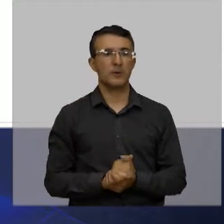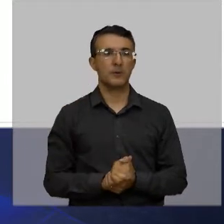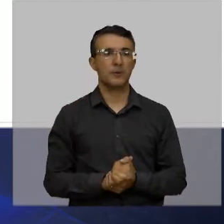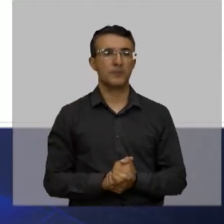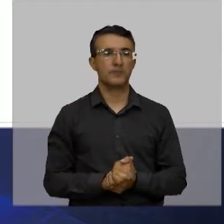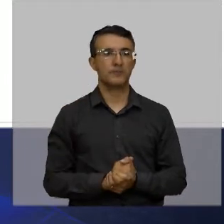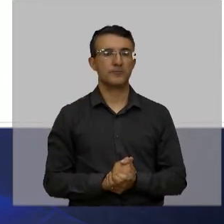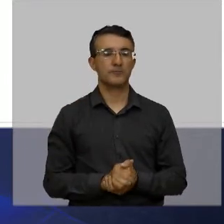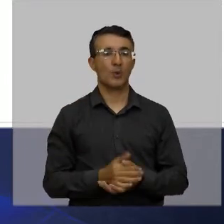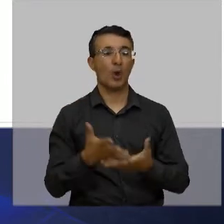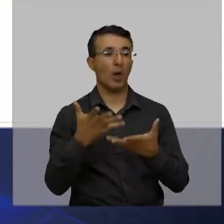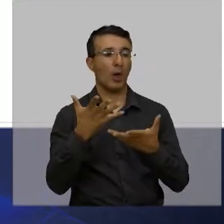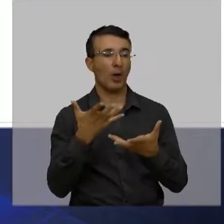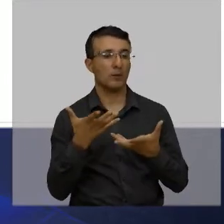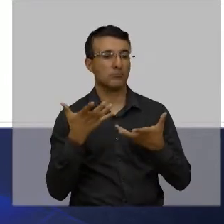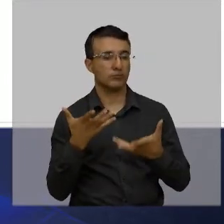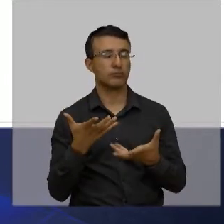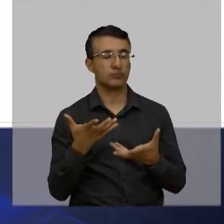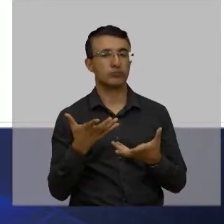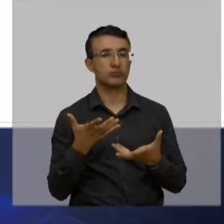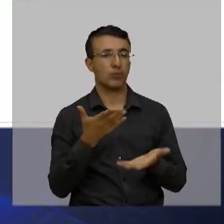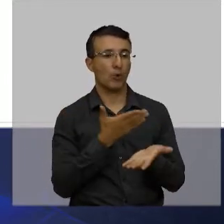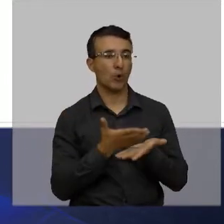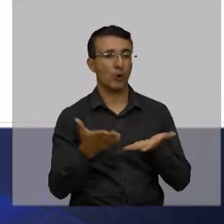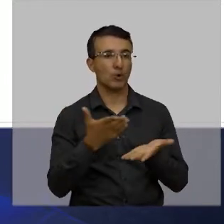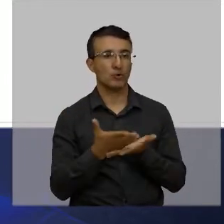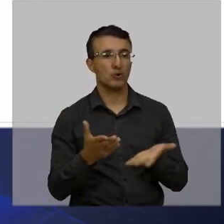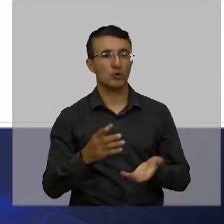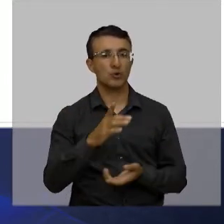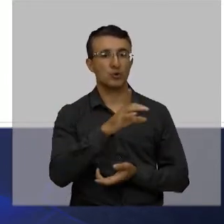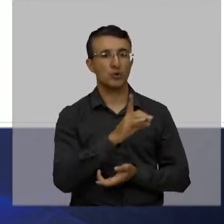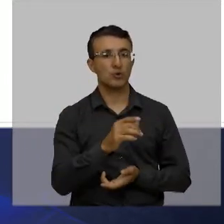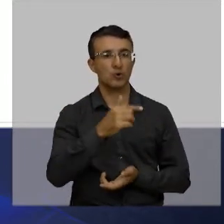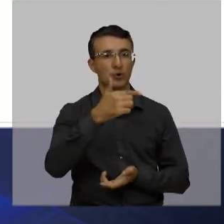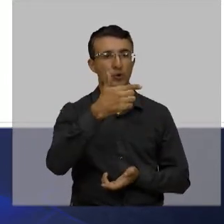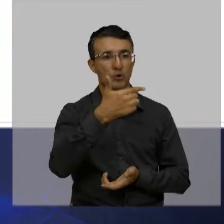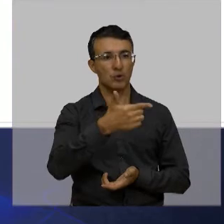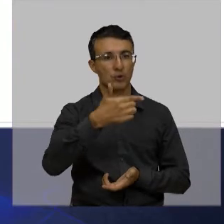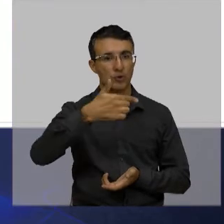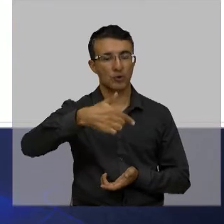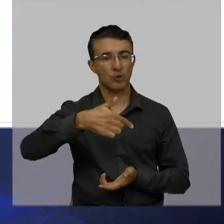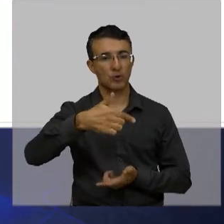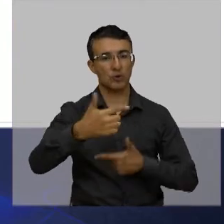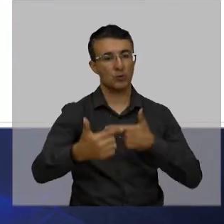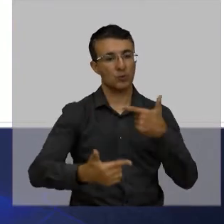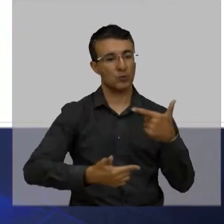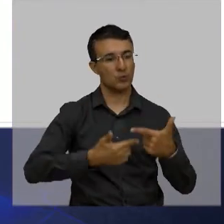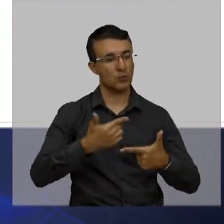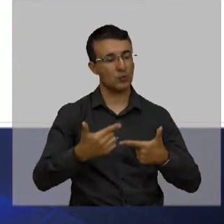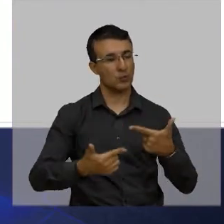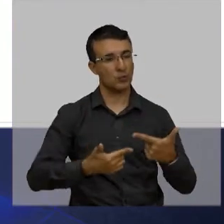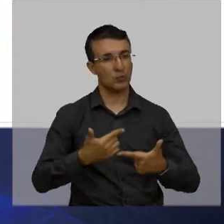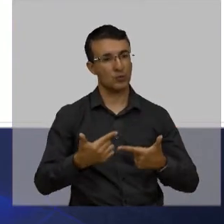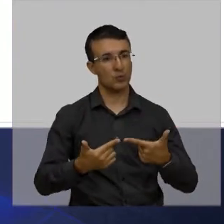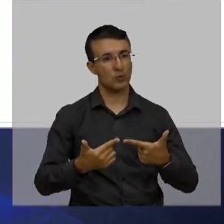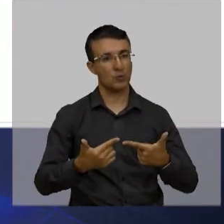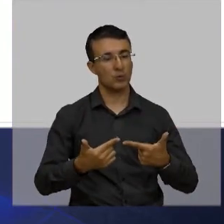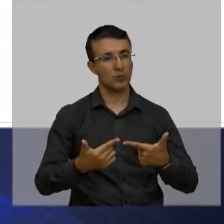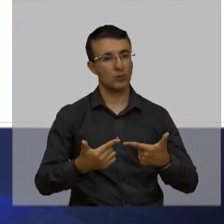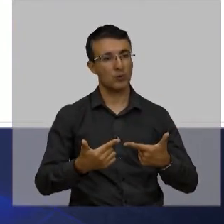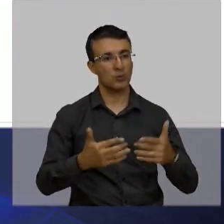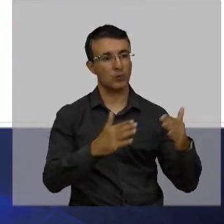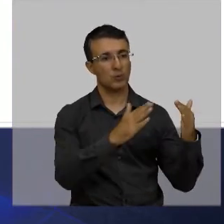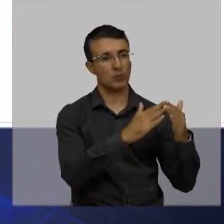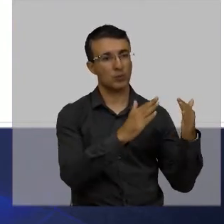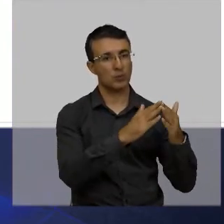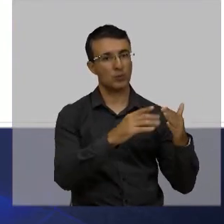Então, quero aqui começar que no dia 27, Dia das Trabalhadoras Domésticas, nesta data,